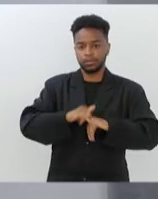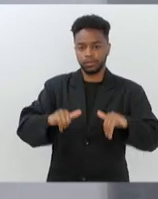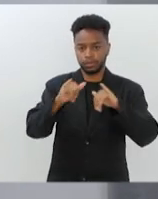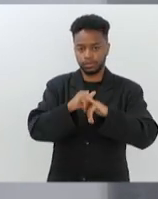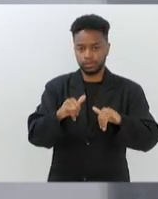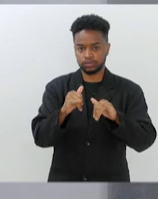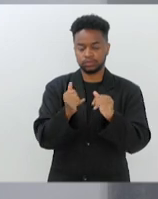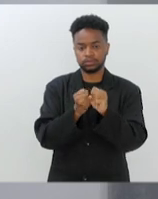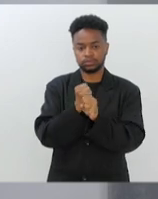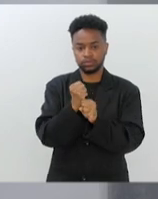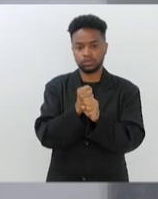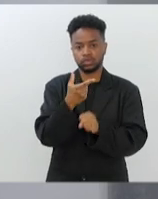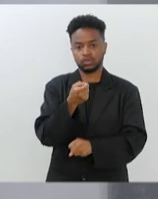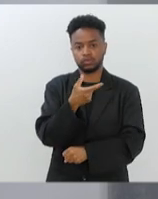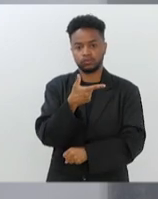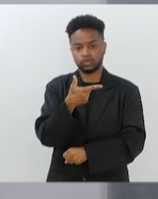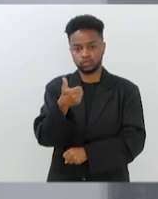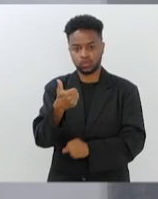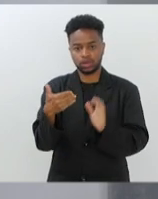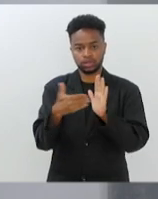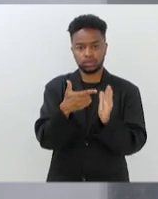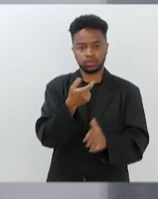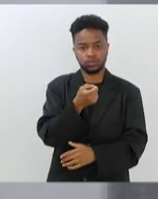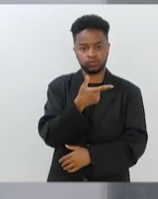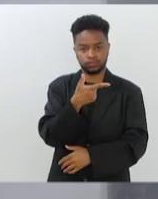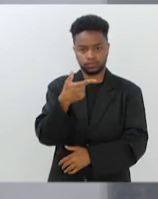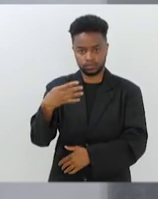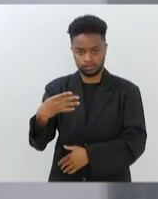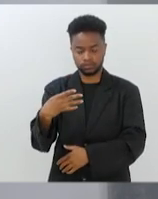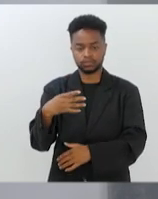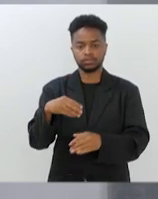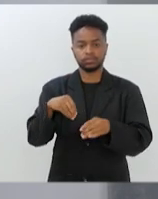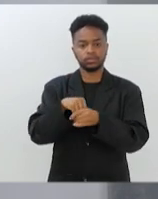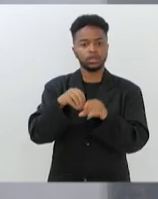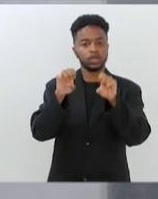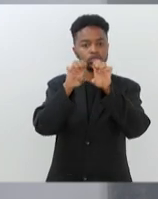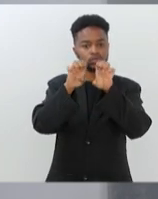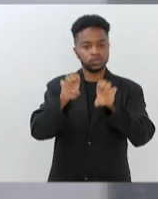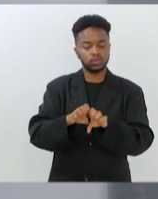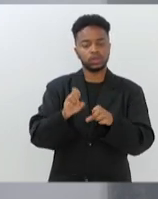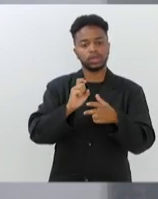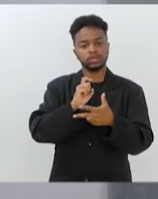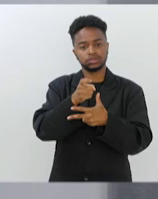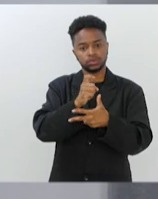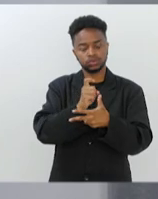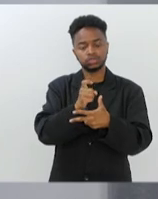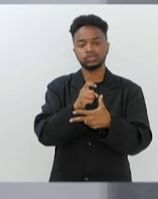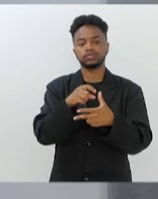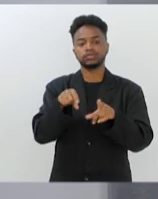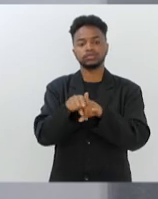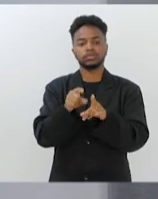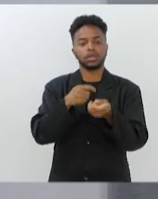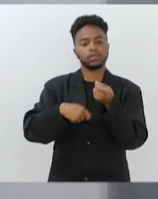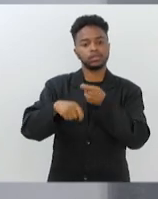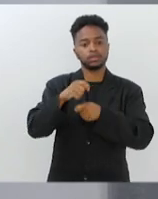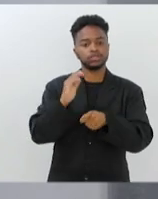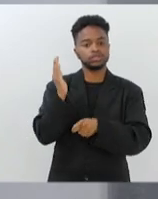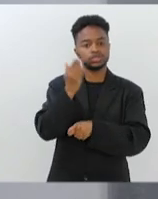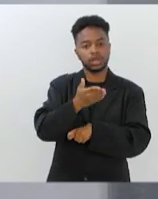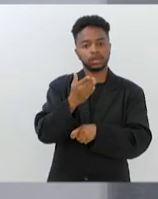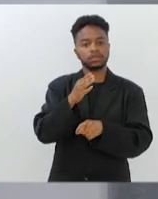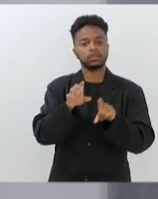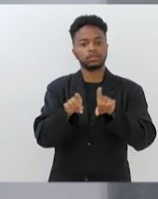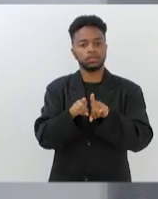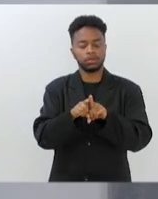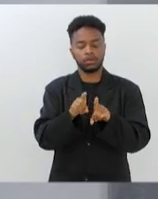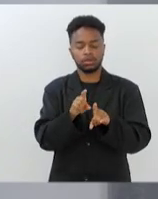nos anos de 2021 22 23 e 24 na estrutura de Poder Executivo Estadual na administração direta e indireta entidades